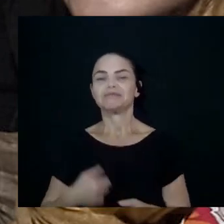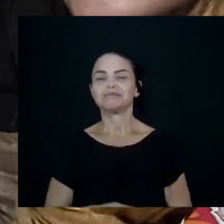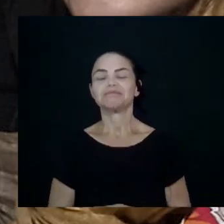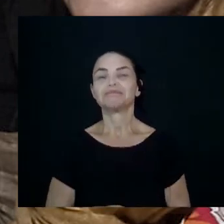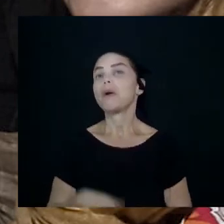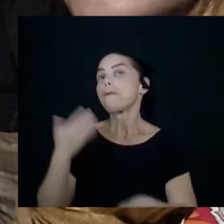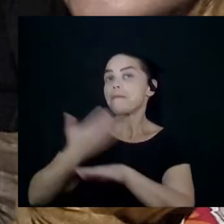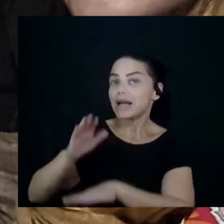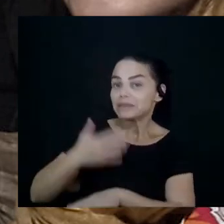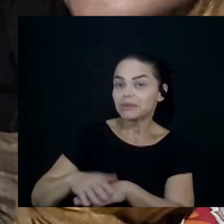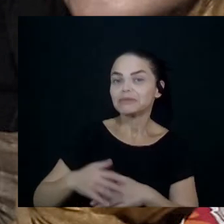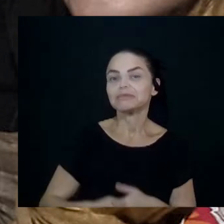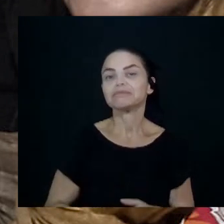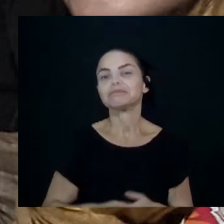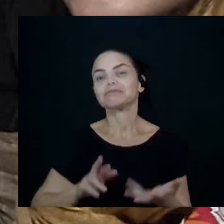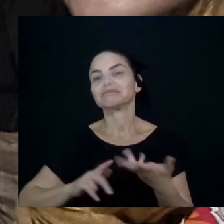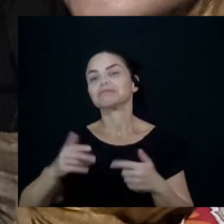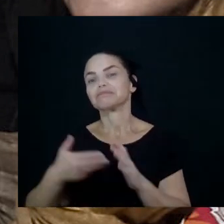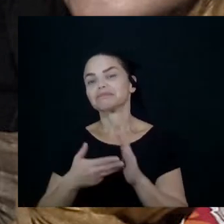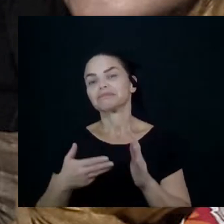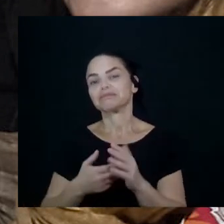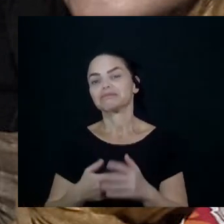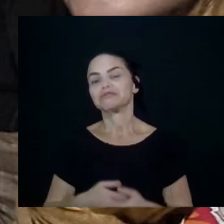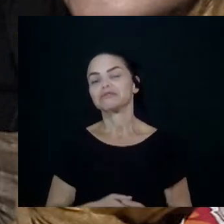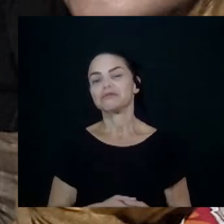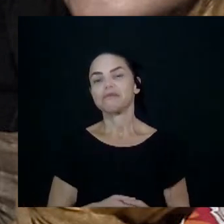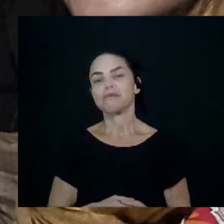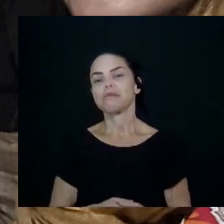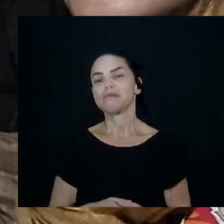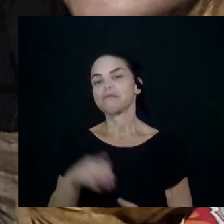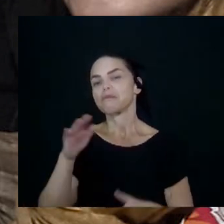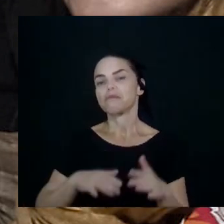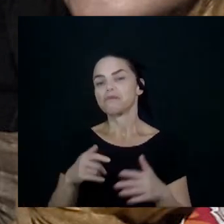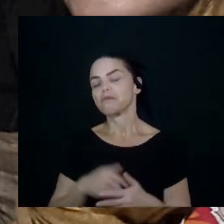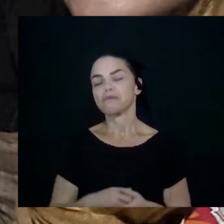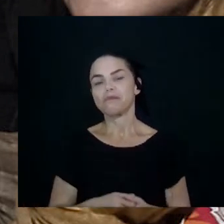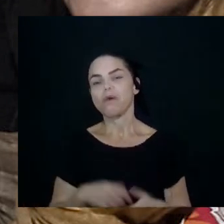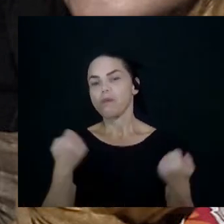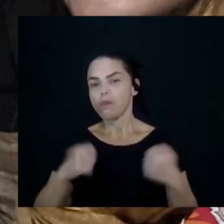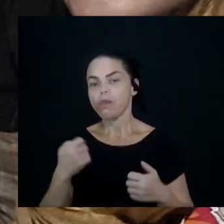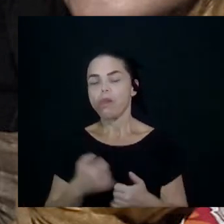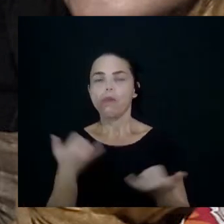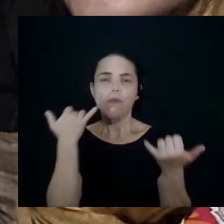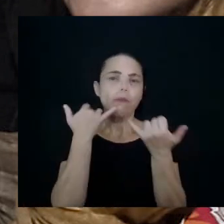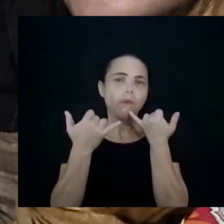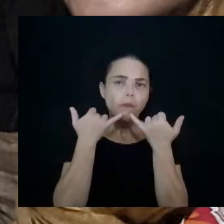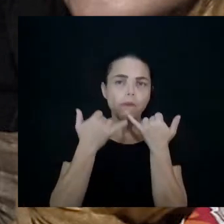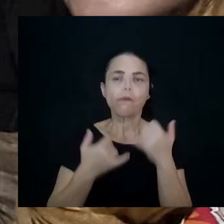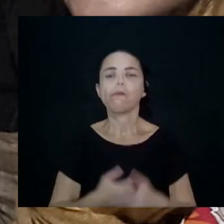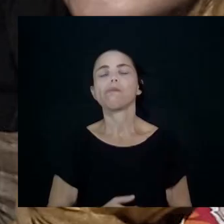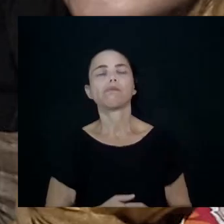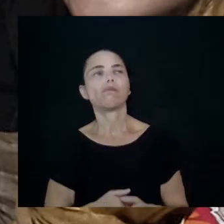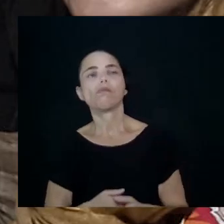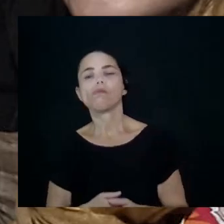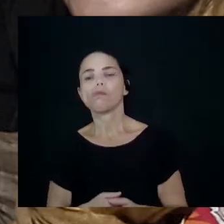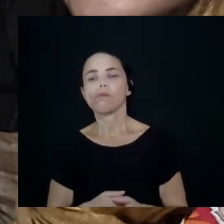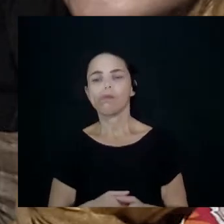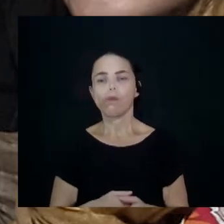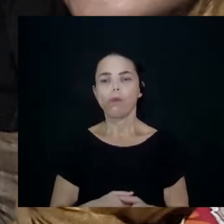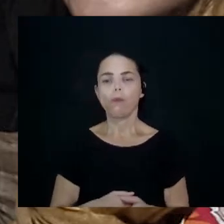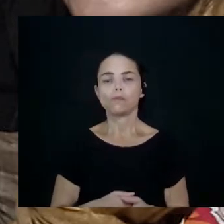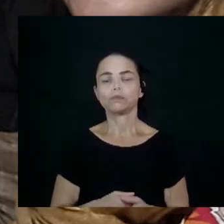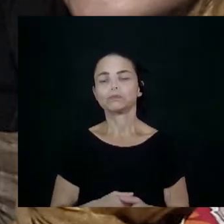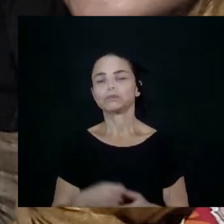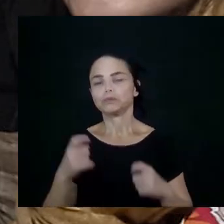pena, por vários motivos. E assim, às vezes você precisa de uma informação, precisa